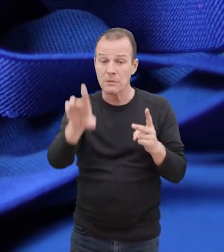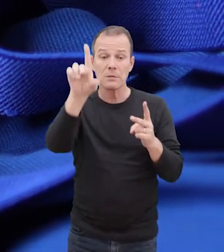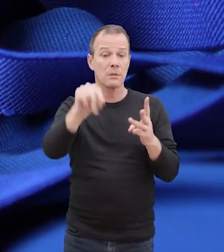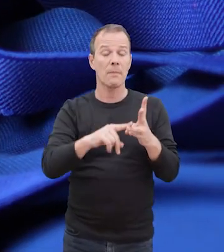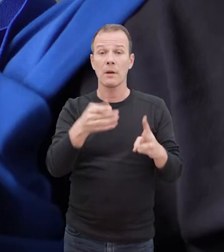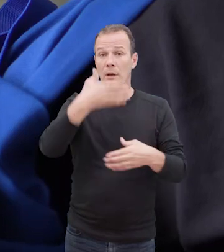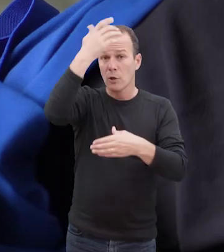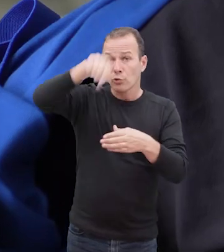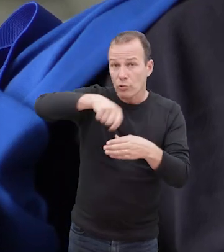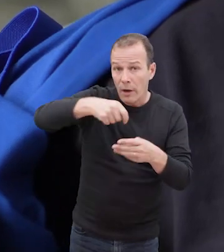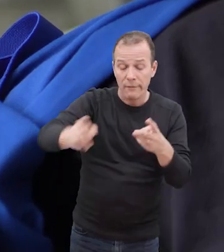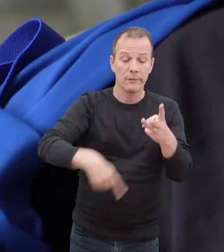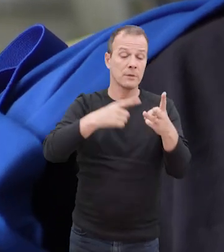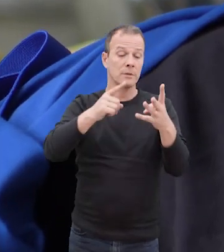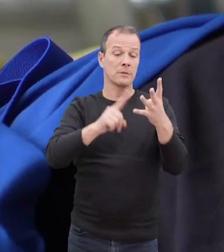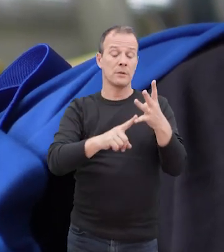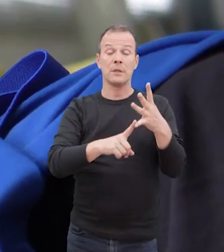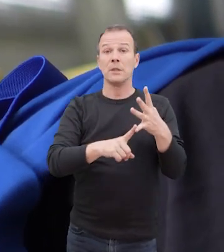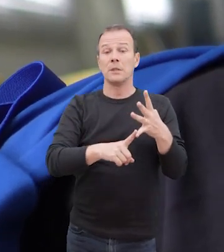Kids, Masterchef,